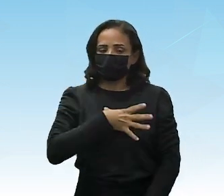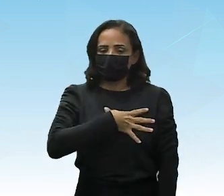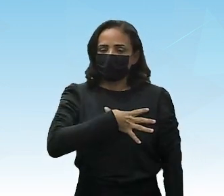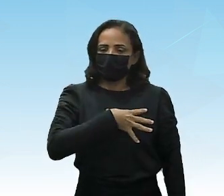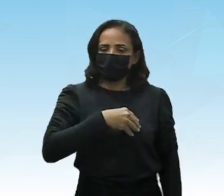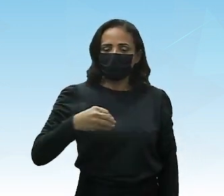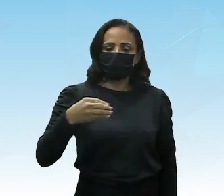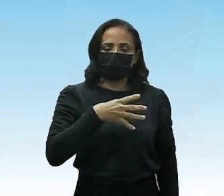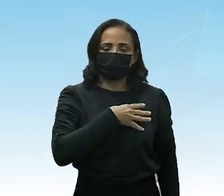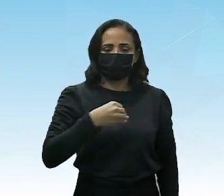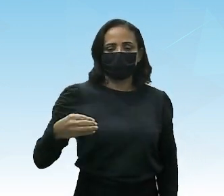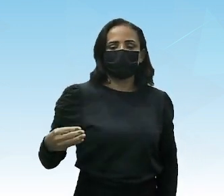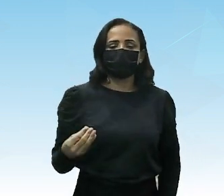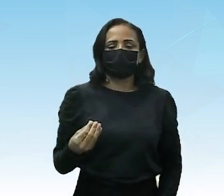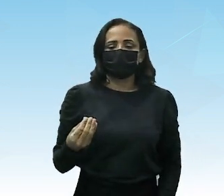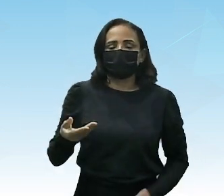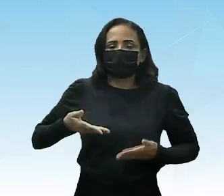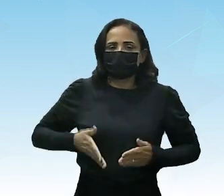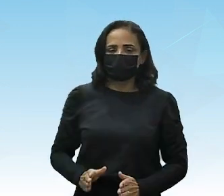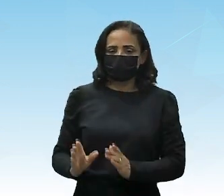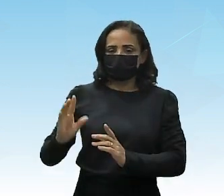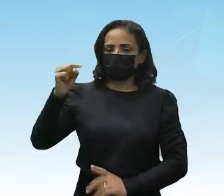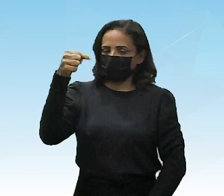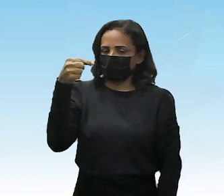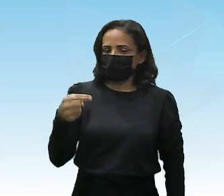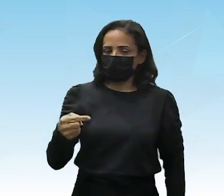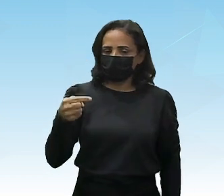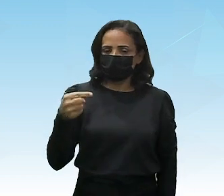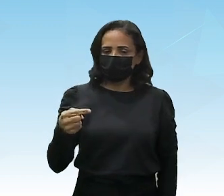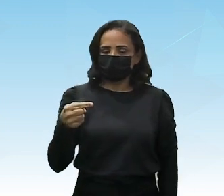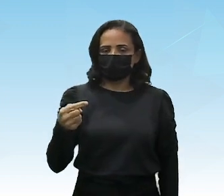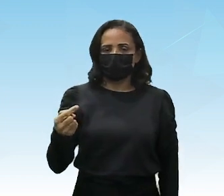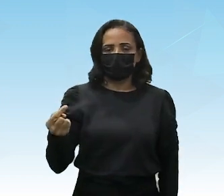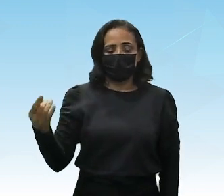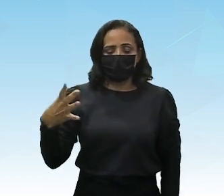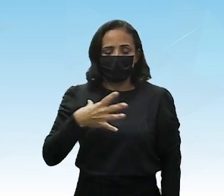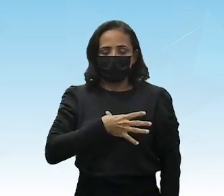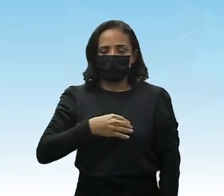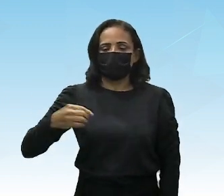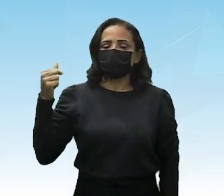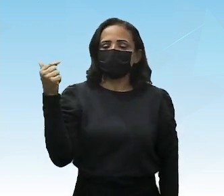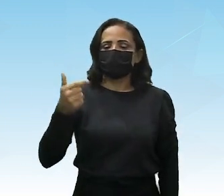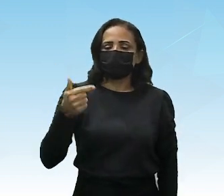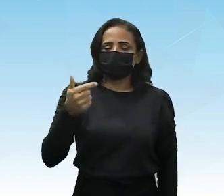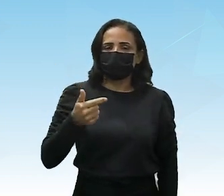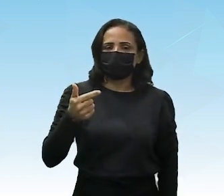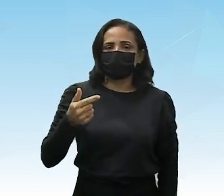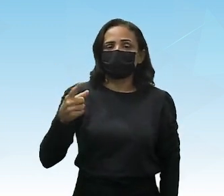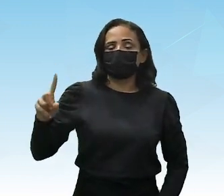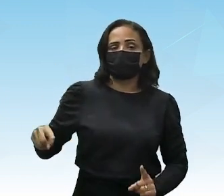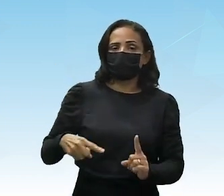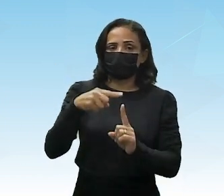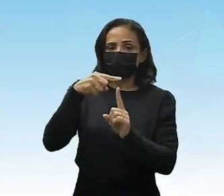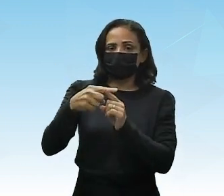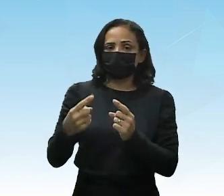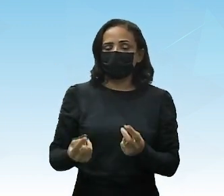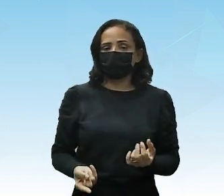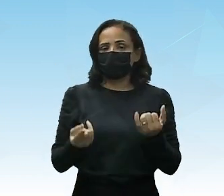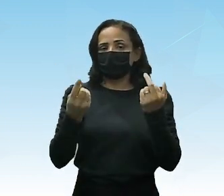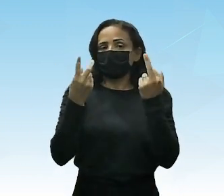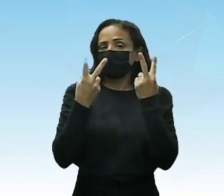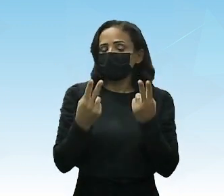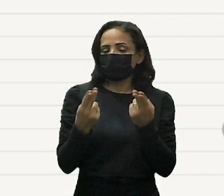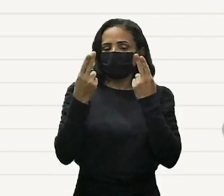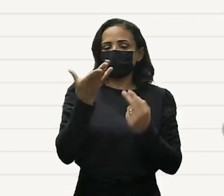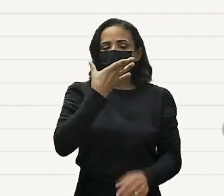nasceu negativo igual a mãe. O filho 2 nasceu positivo igual ao pai.